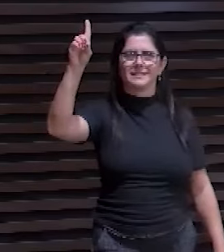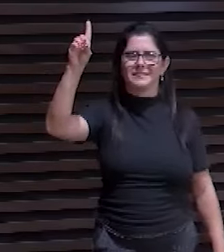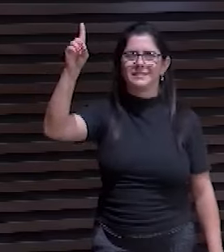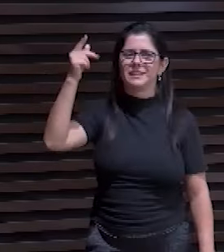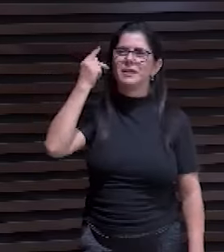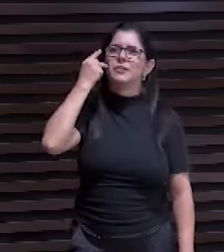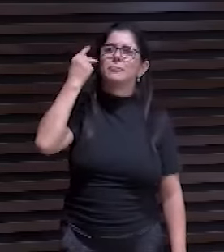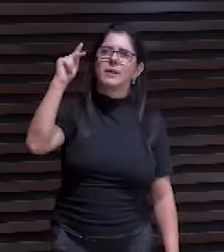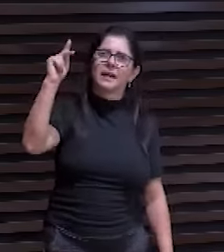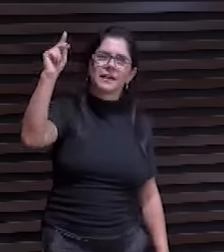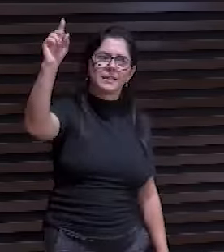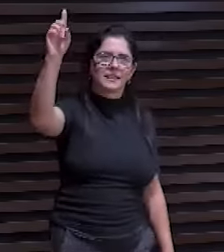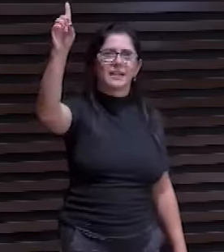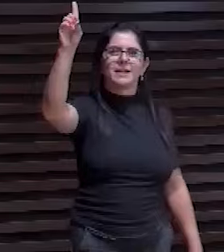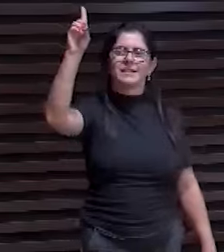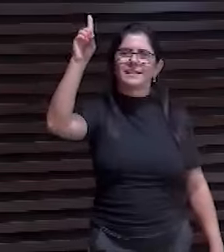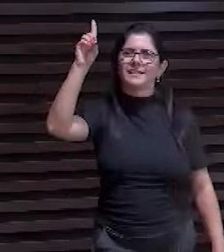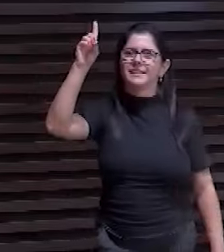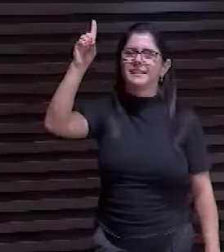ele, para